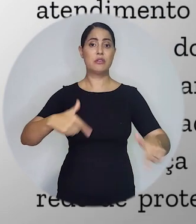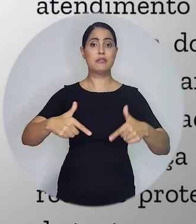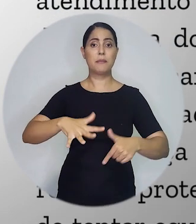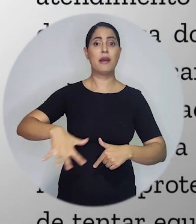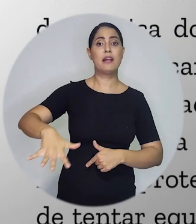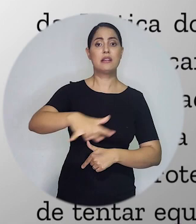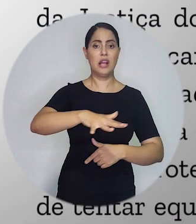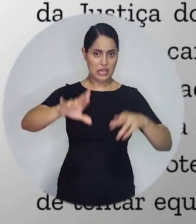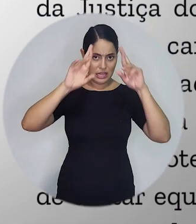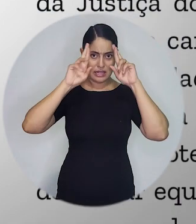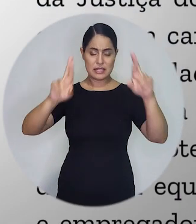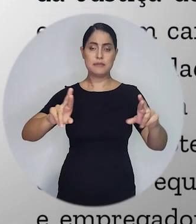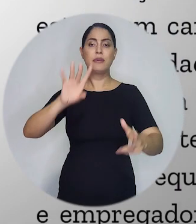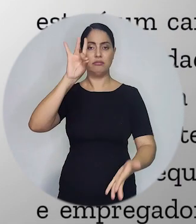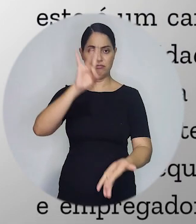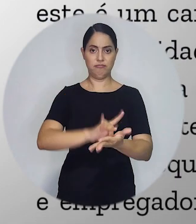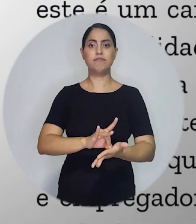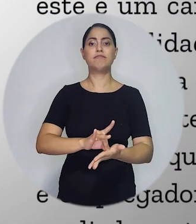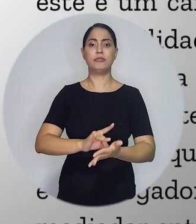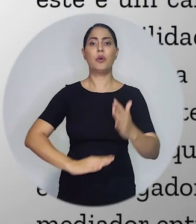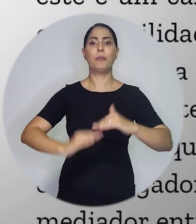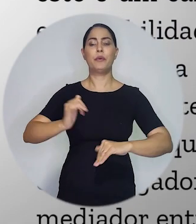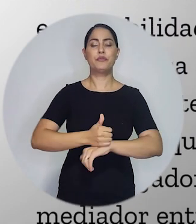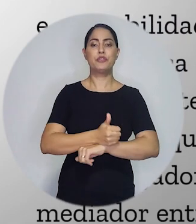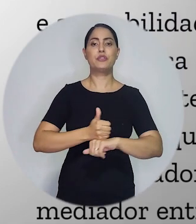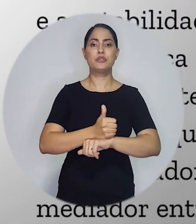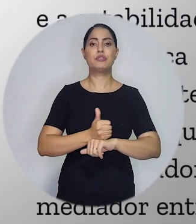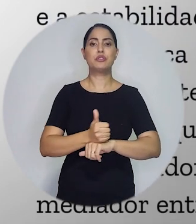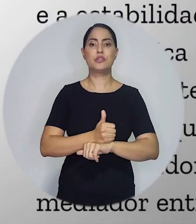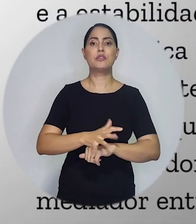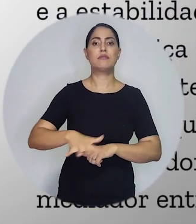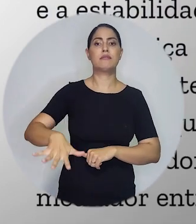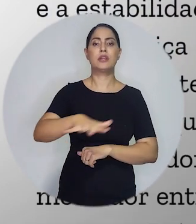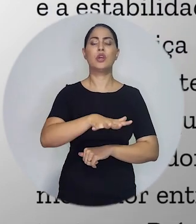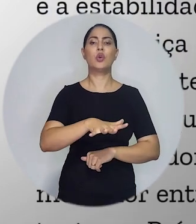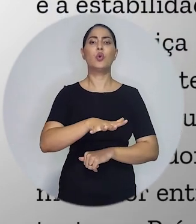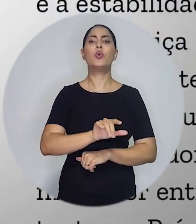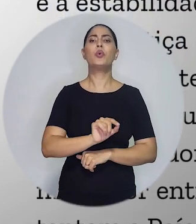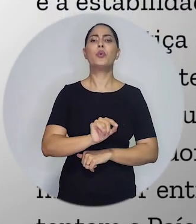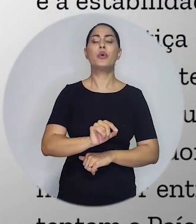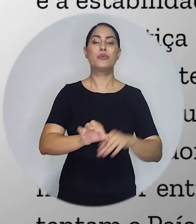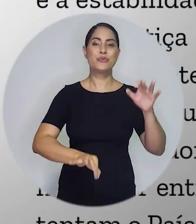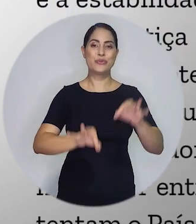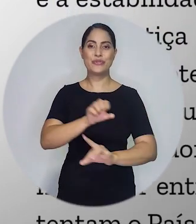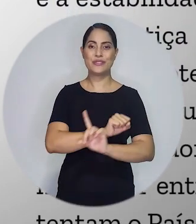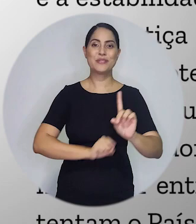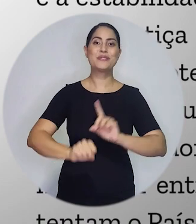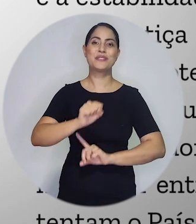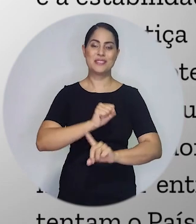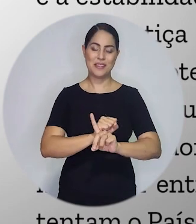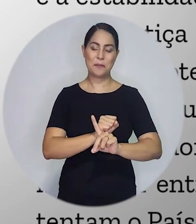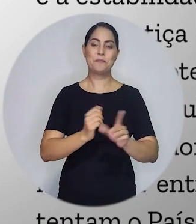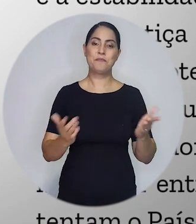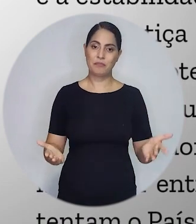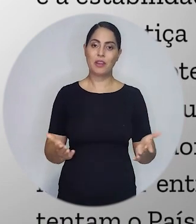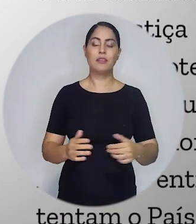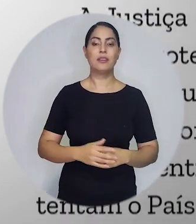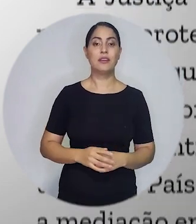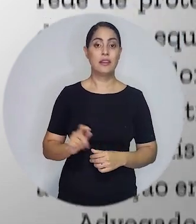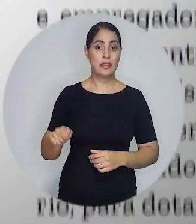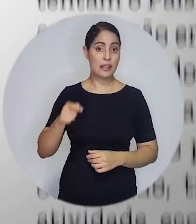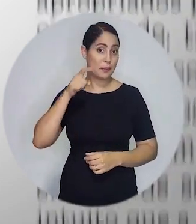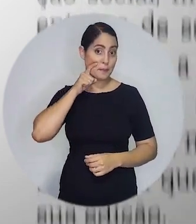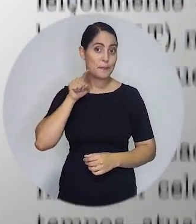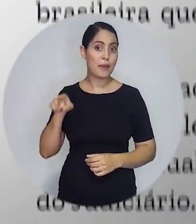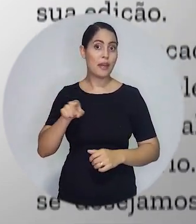da advocacia trabalhista com respeito e reconhecimento aos profissionais que atuam naquela que é chamada justiça social.